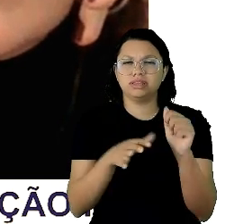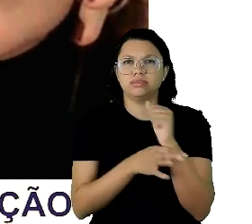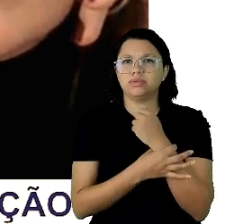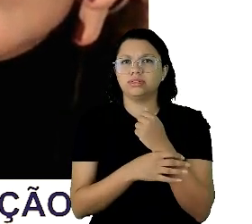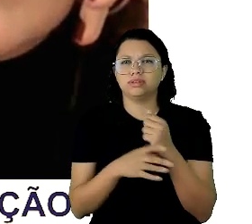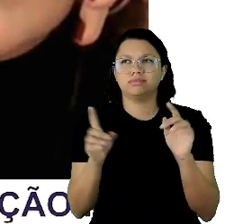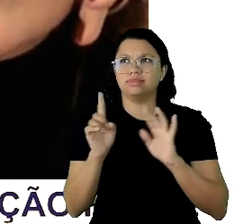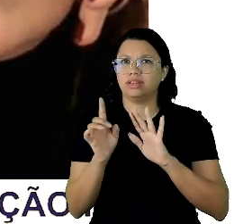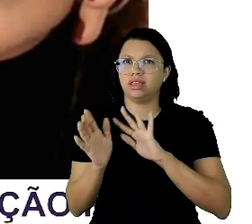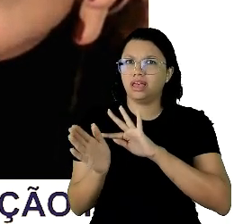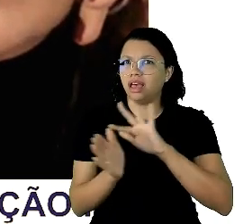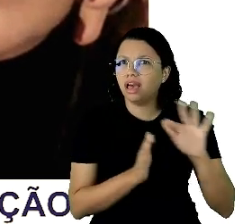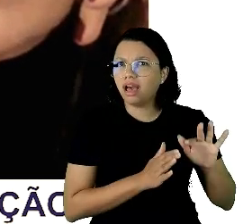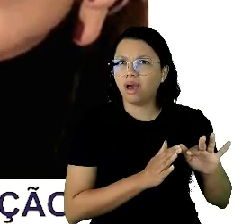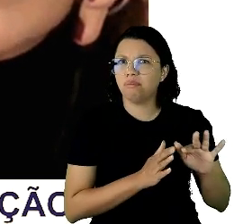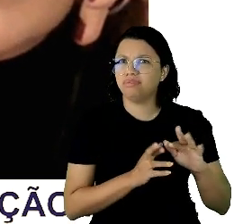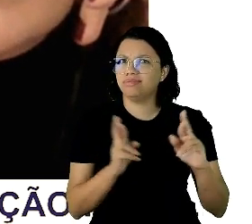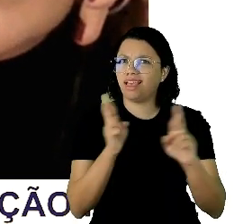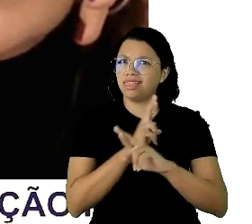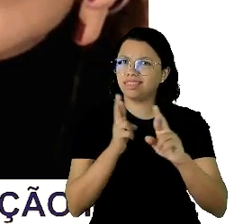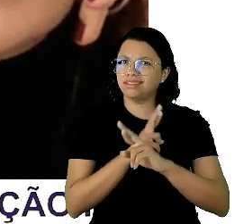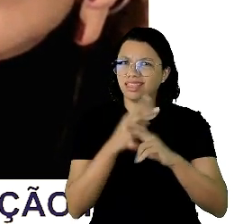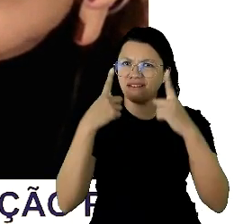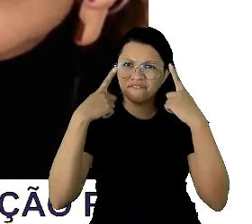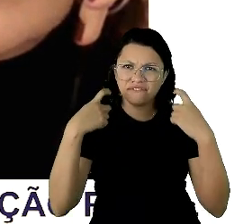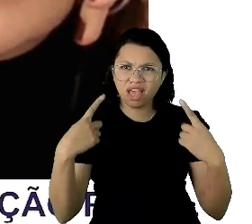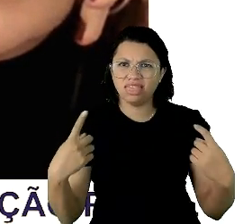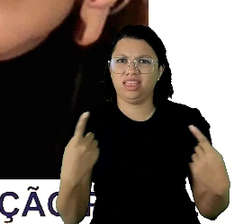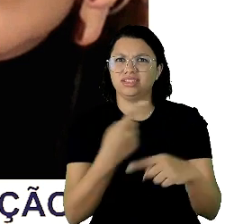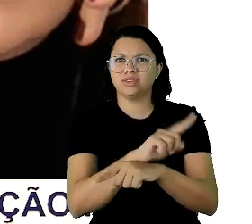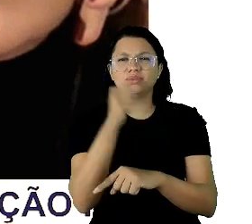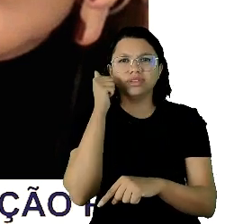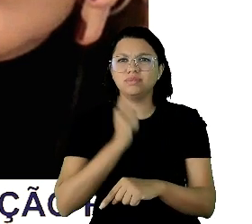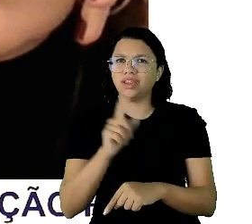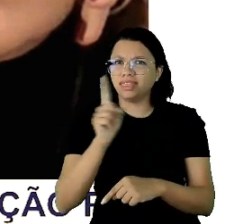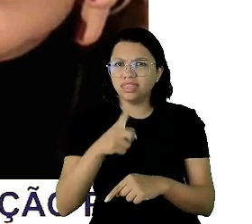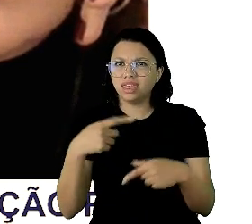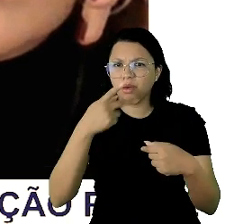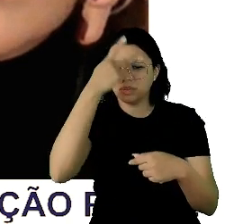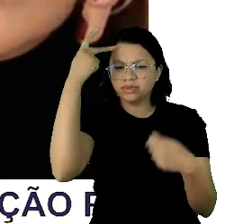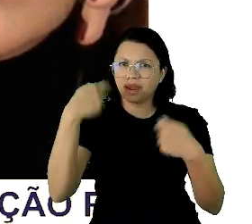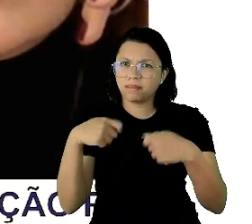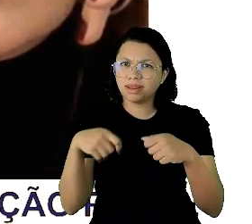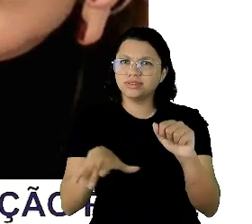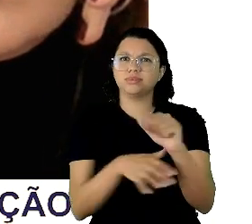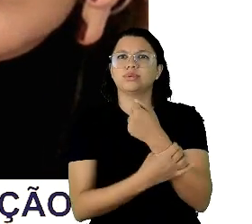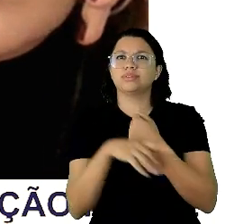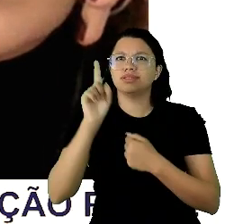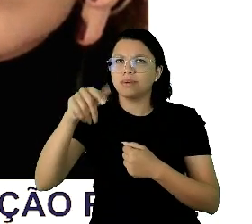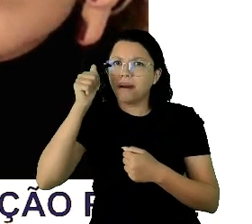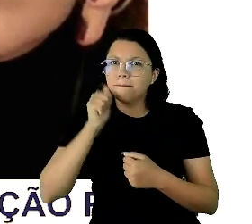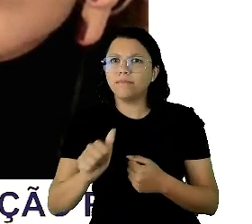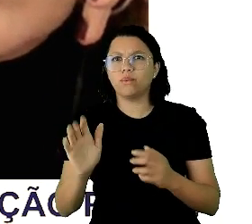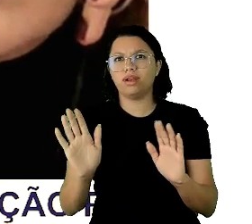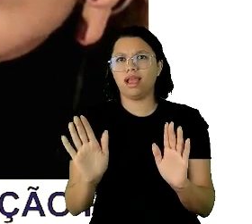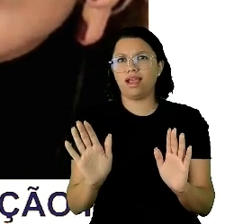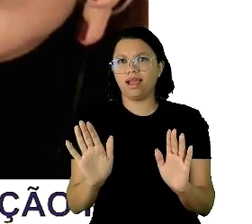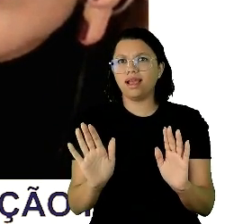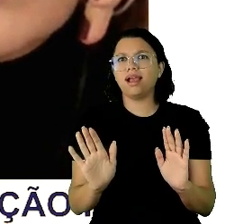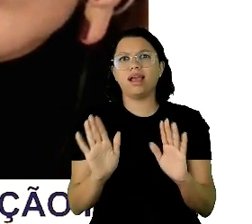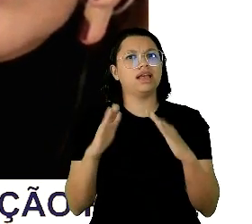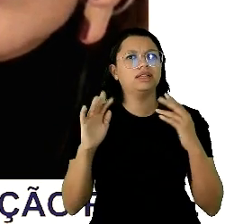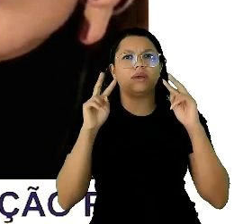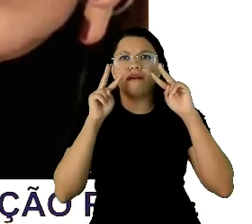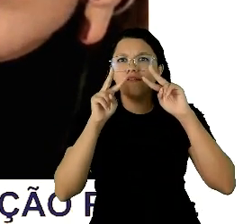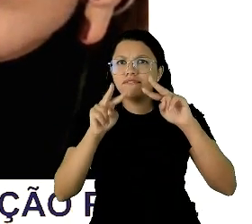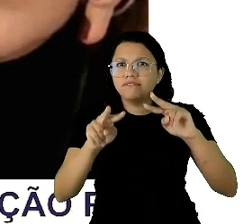porque quem precisa da proteção aí é a mulher. Então, é uma visão bem particular, mas ela